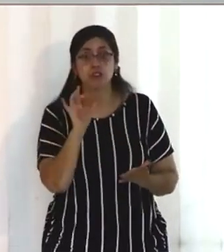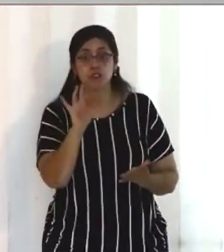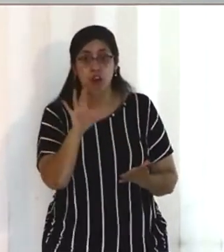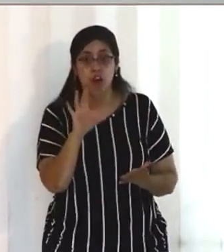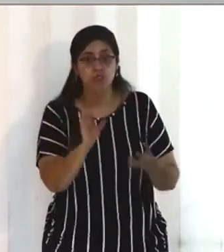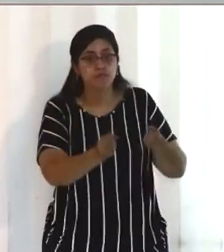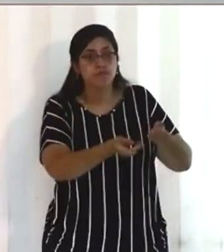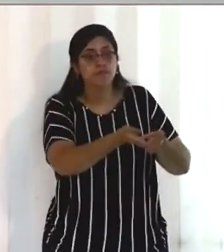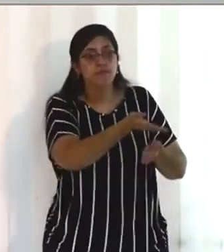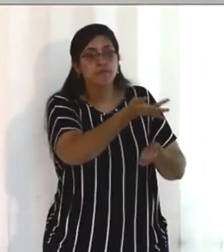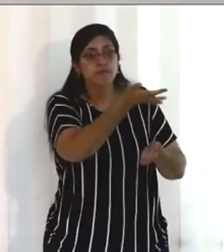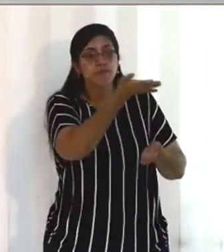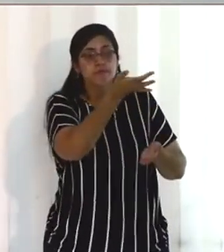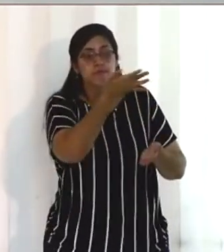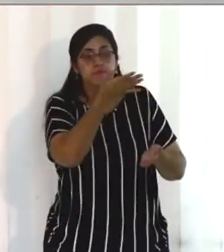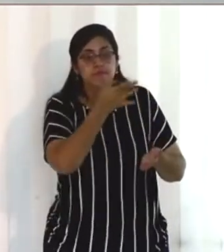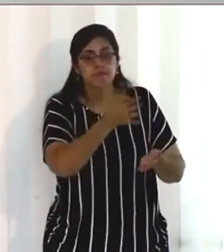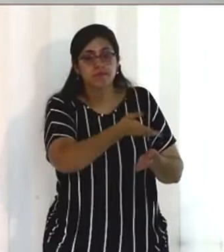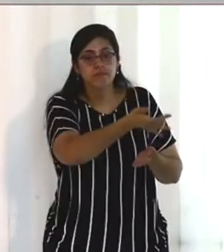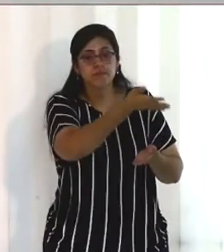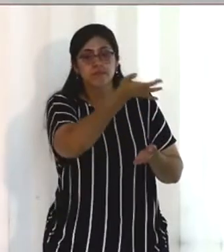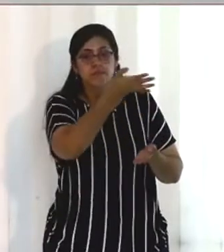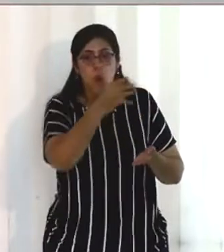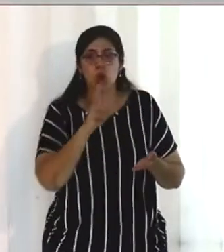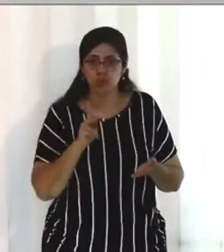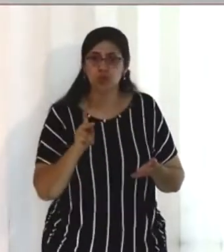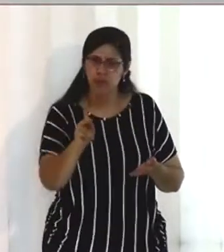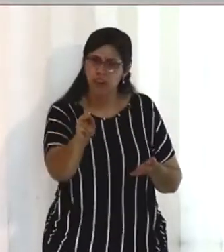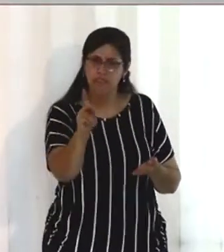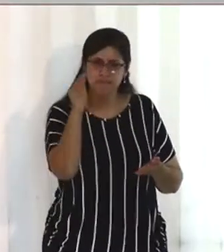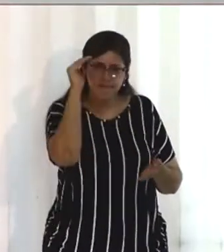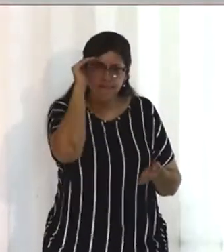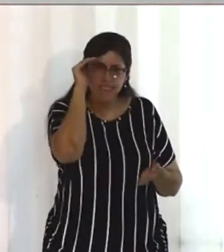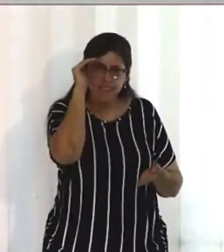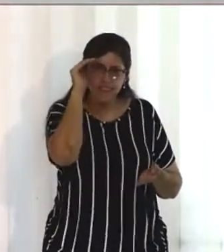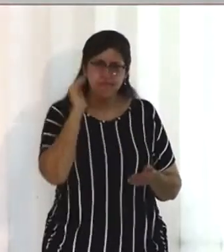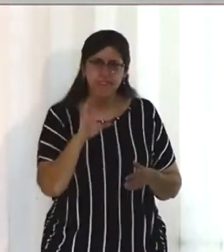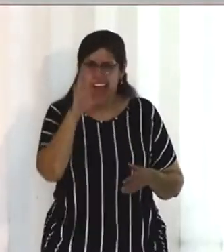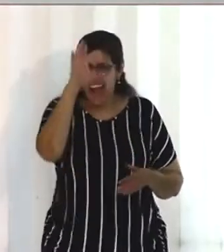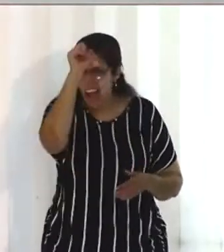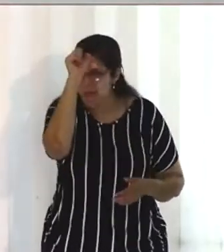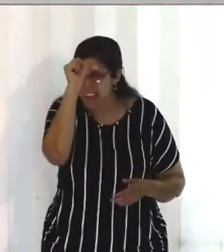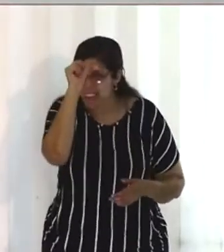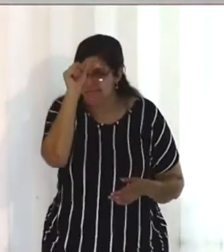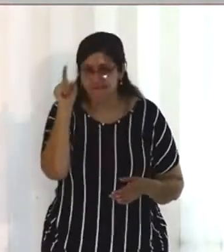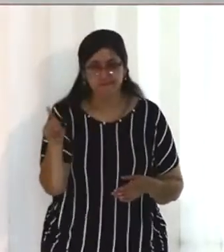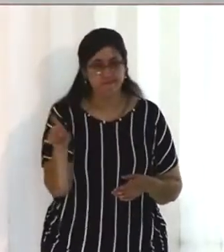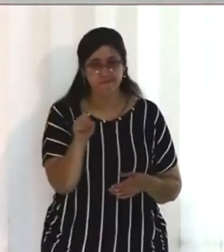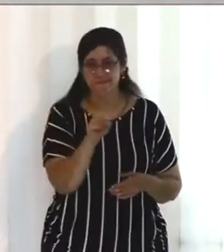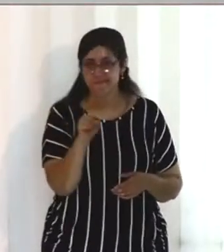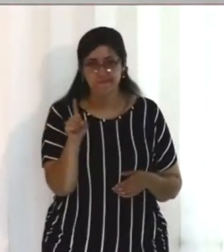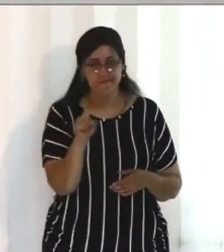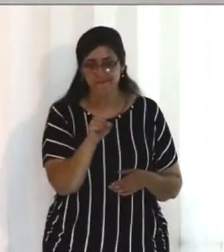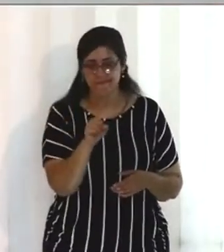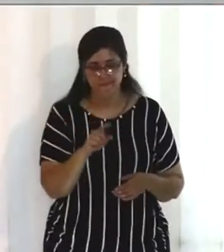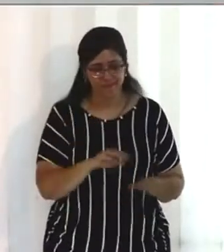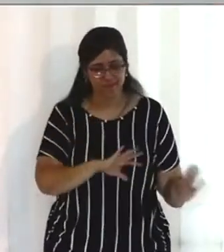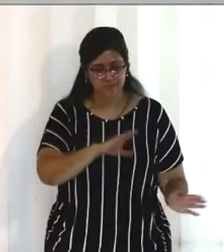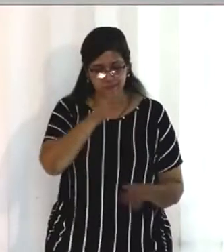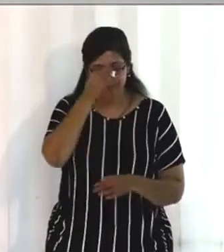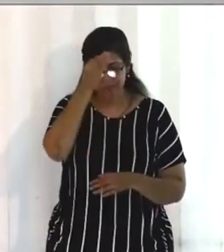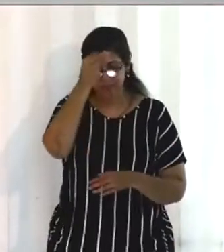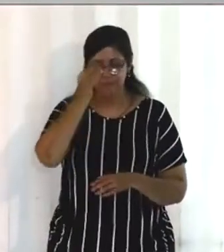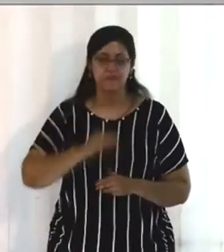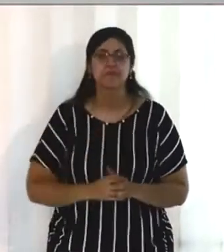bom dia de novo. Vê como é difícil aprender com as coisas, aprender com os fatos? Mas eu gostaria de trazer para